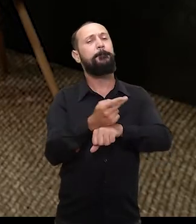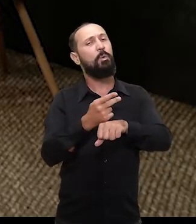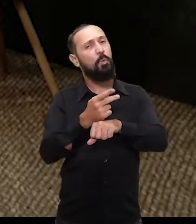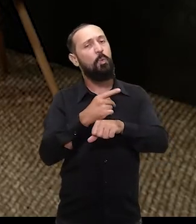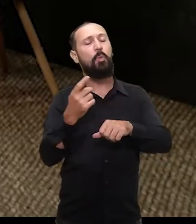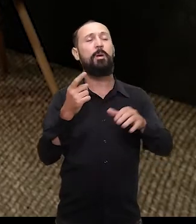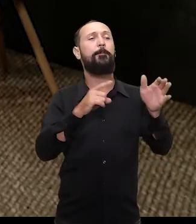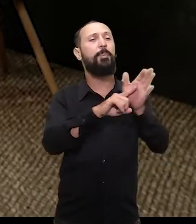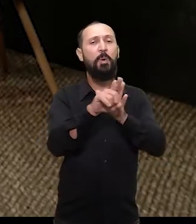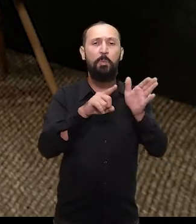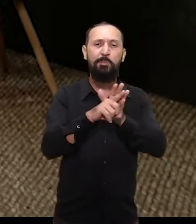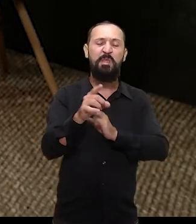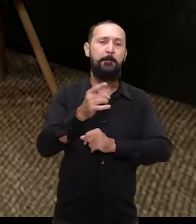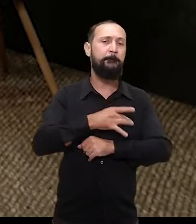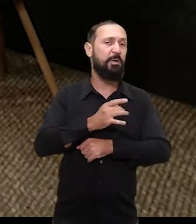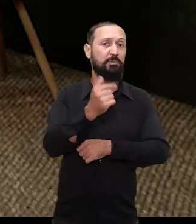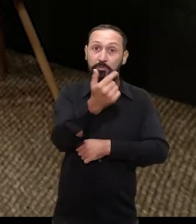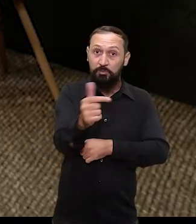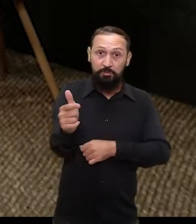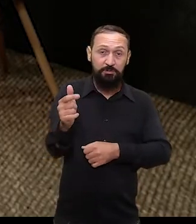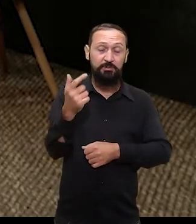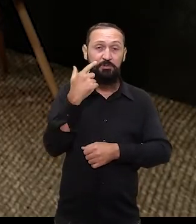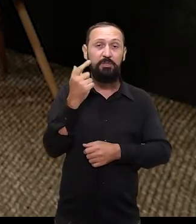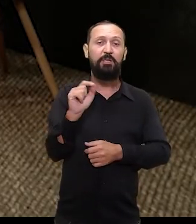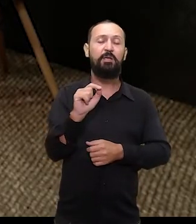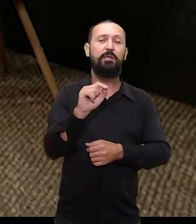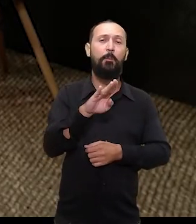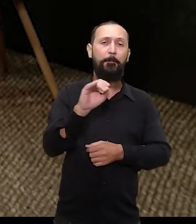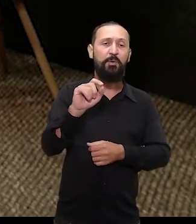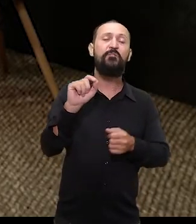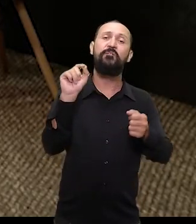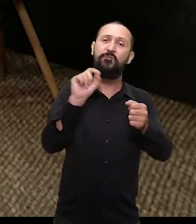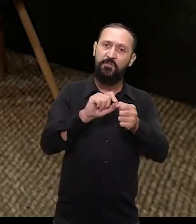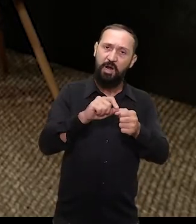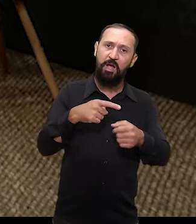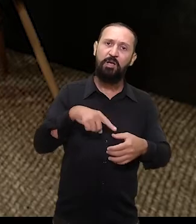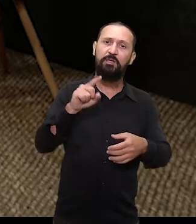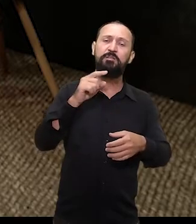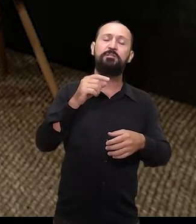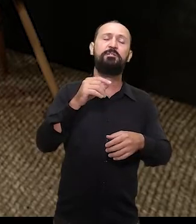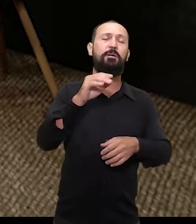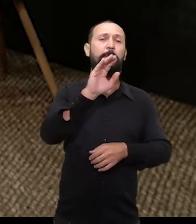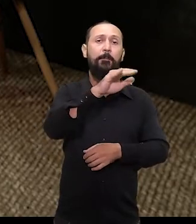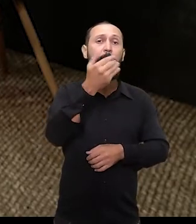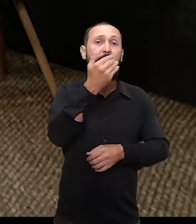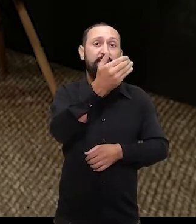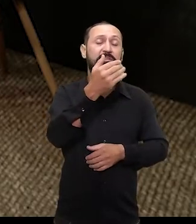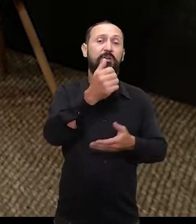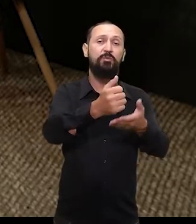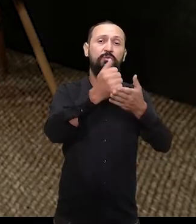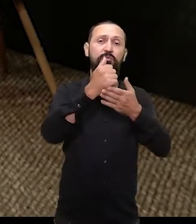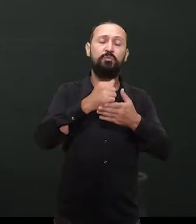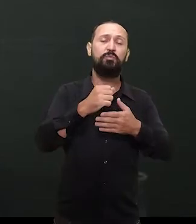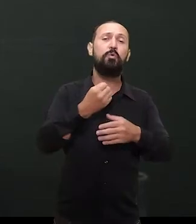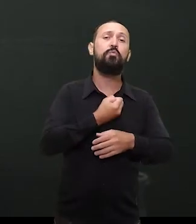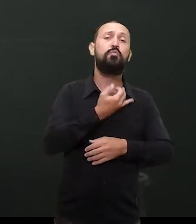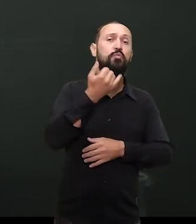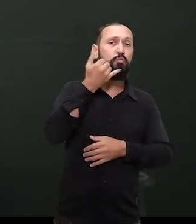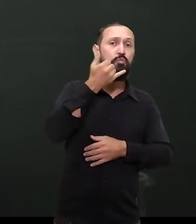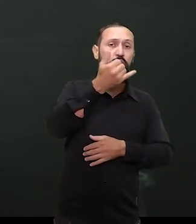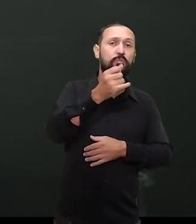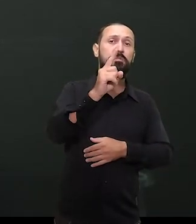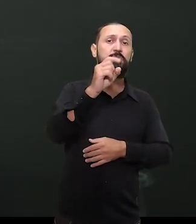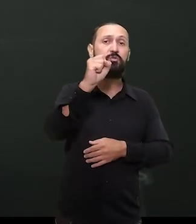se informe Não tenha medo registre a ocorrência procure ajuda disque